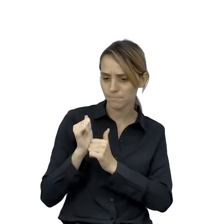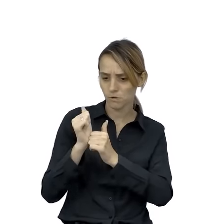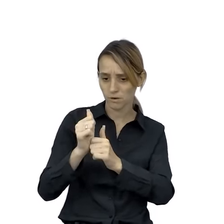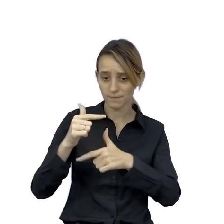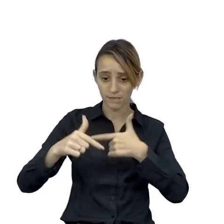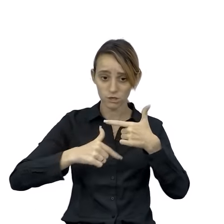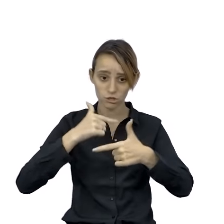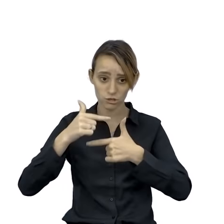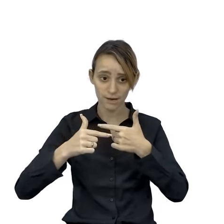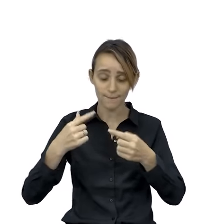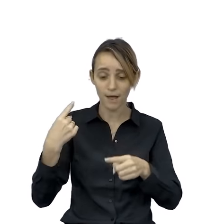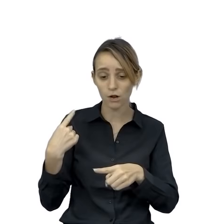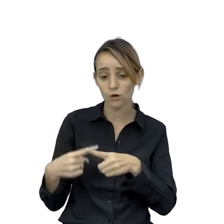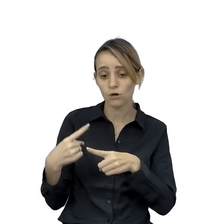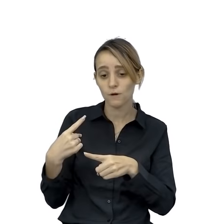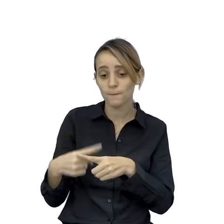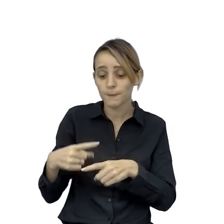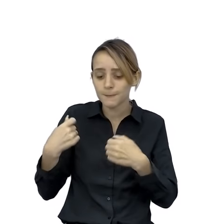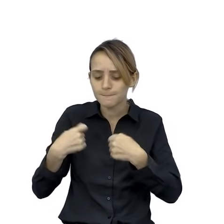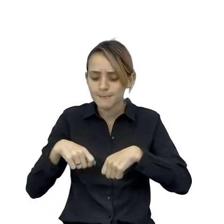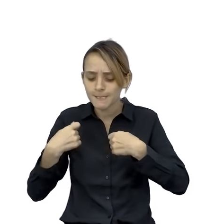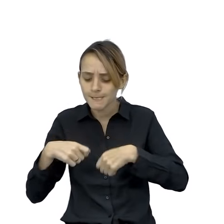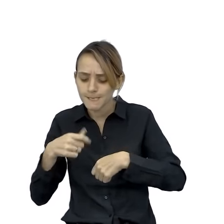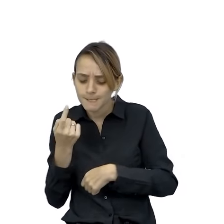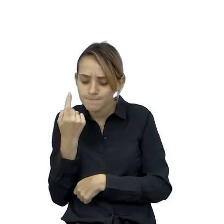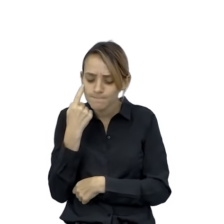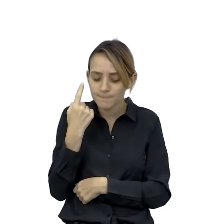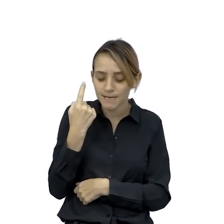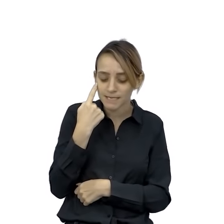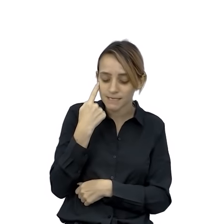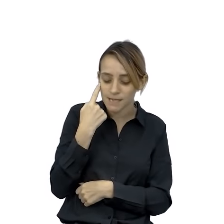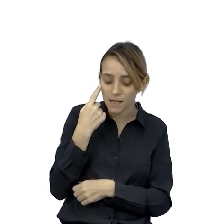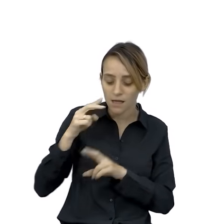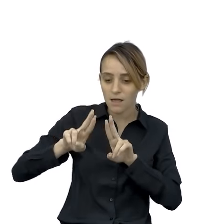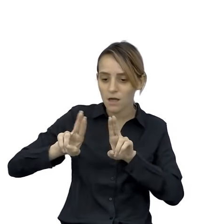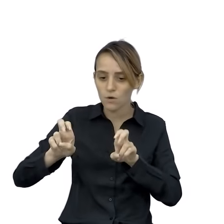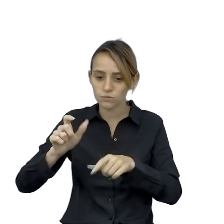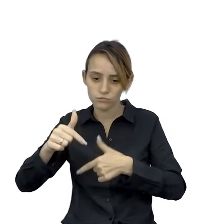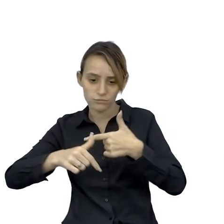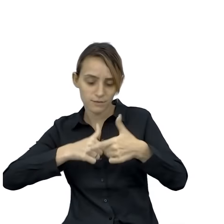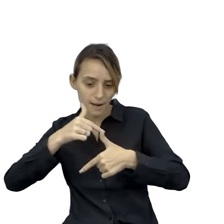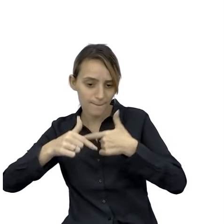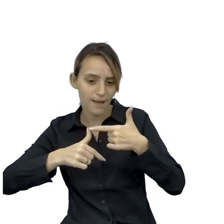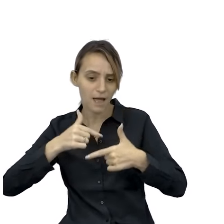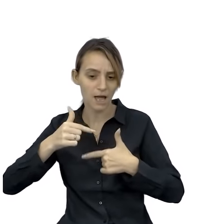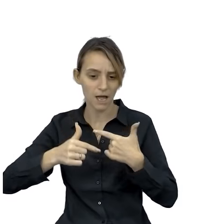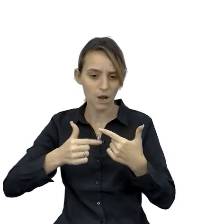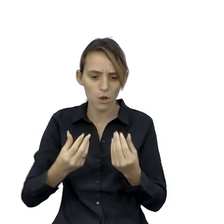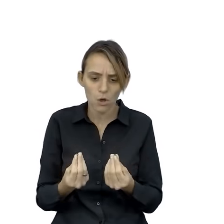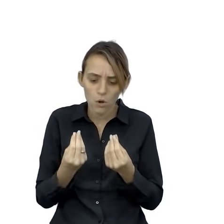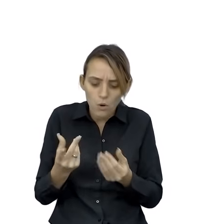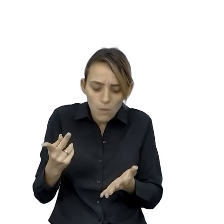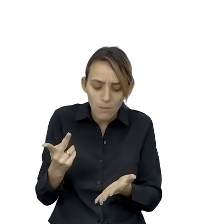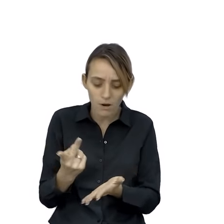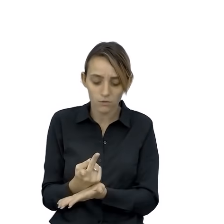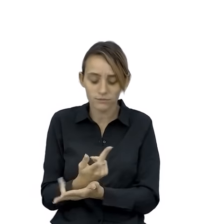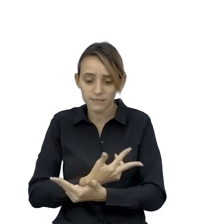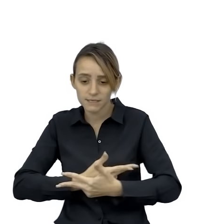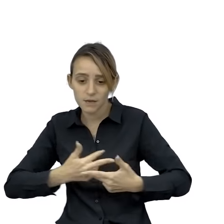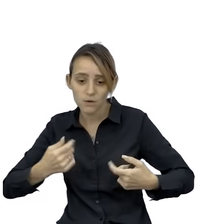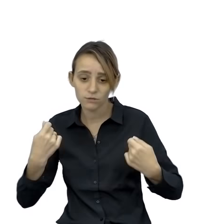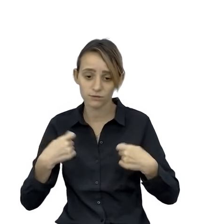com tudo isso, gente, a gente precisa refletir, né, sobre esse trabalho, né, como ocorreu, o que